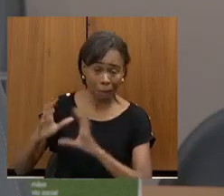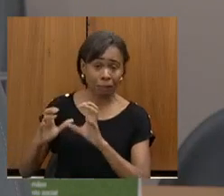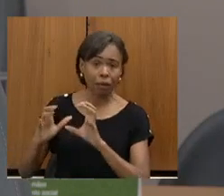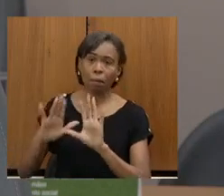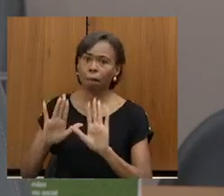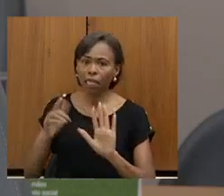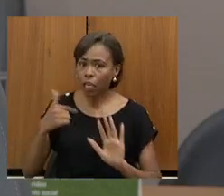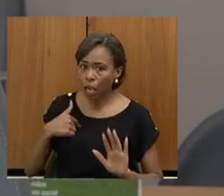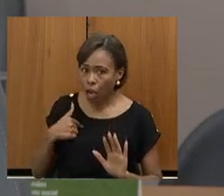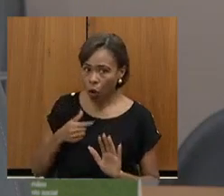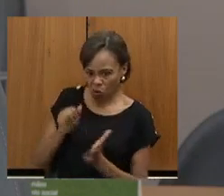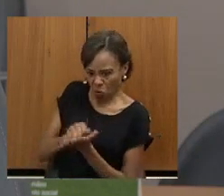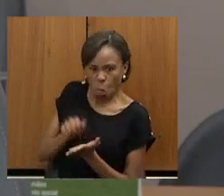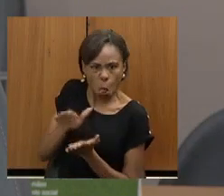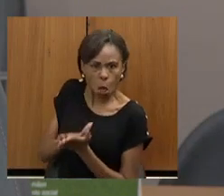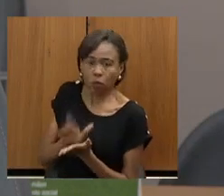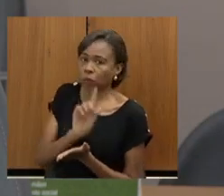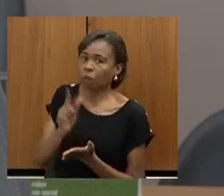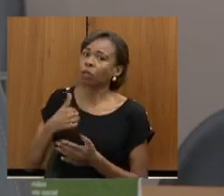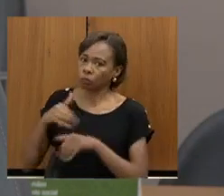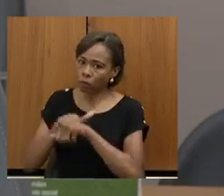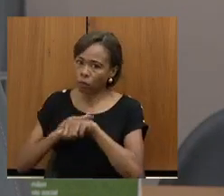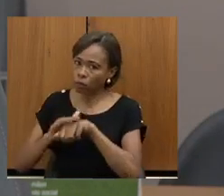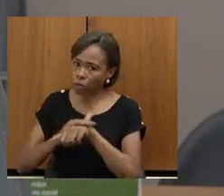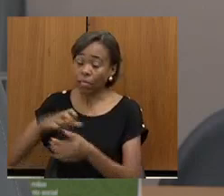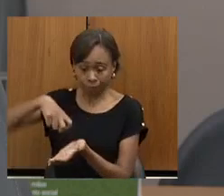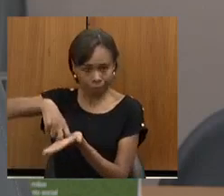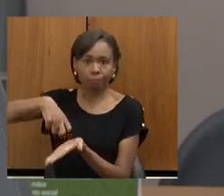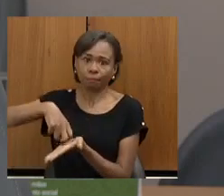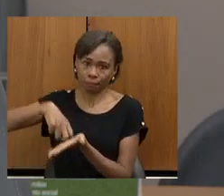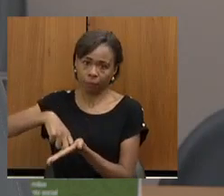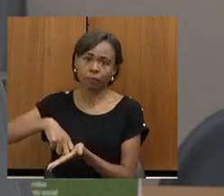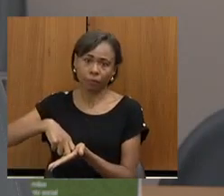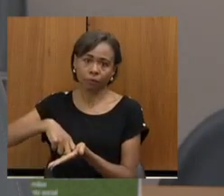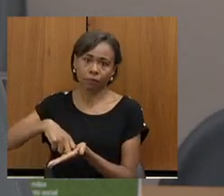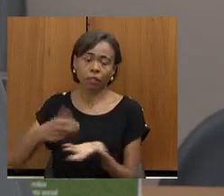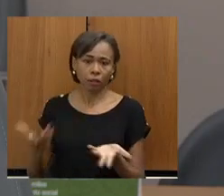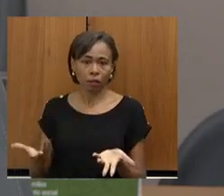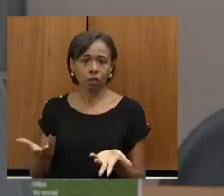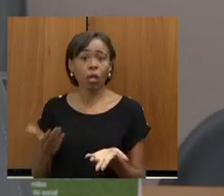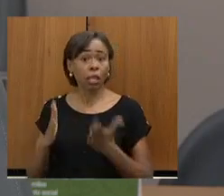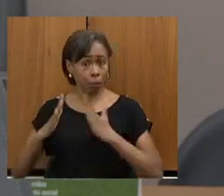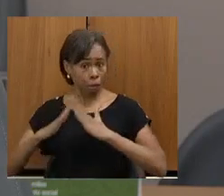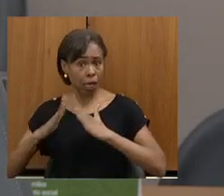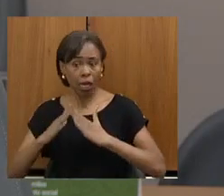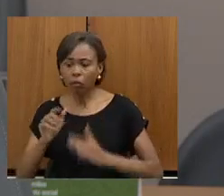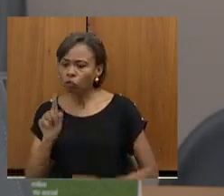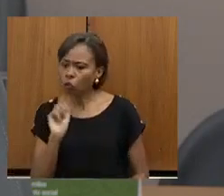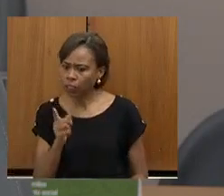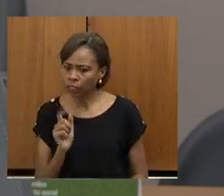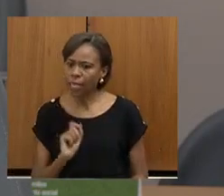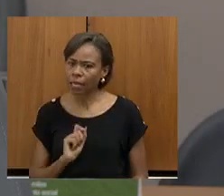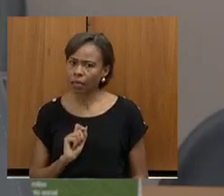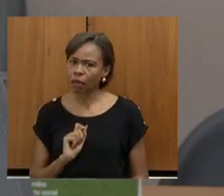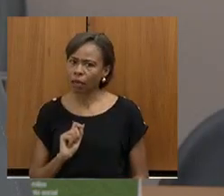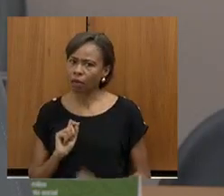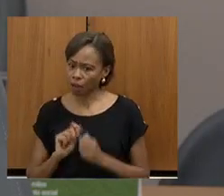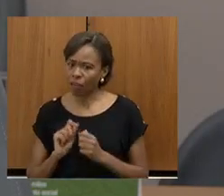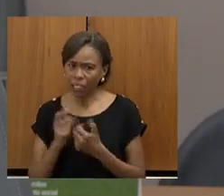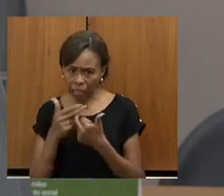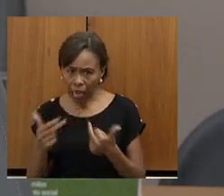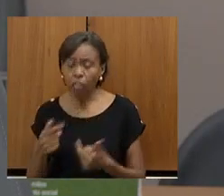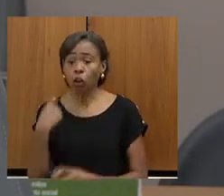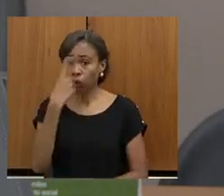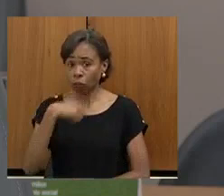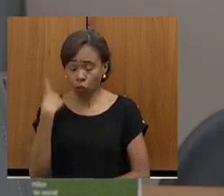vingança, é conversa e tem punição. Lá casa, você fez alguma coisa que eu considero mais grave? 24 horas